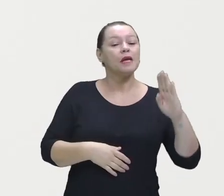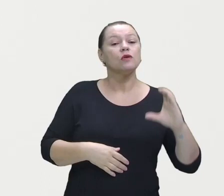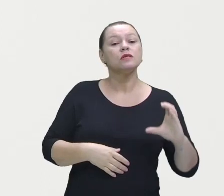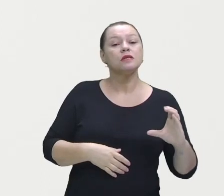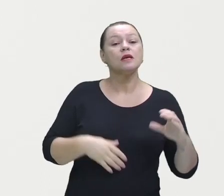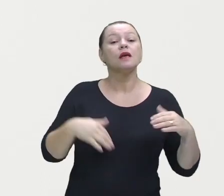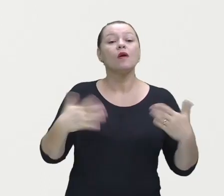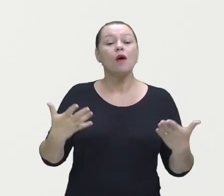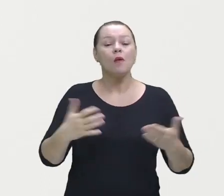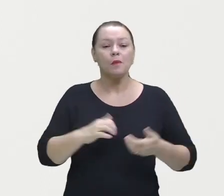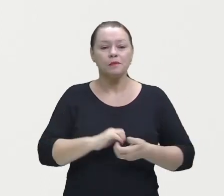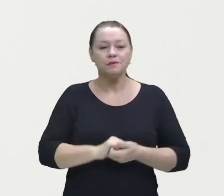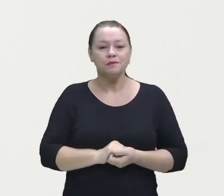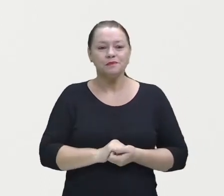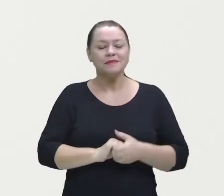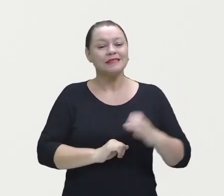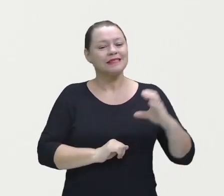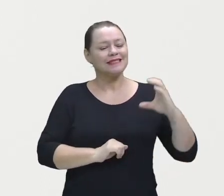ver qual é?